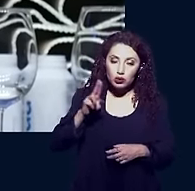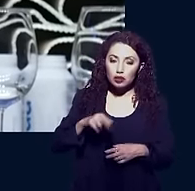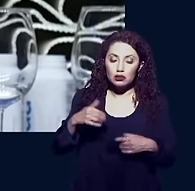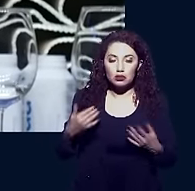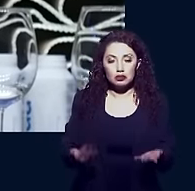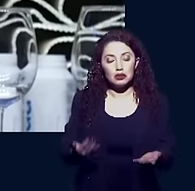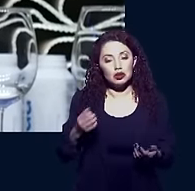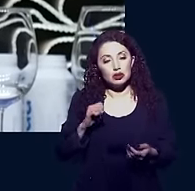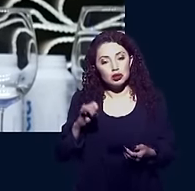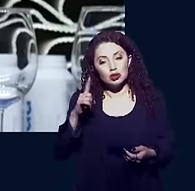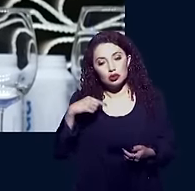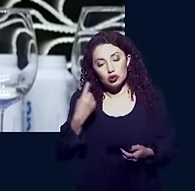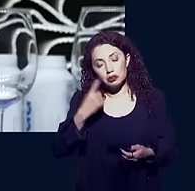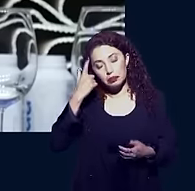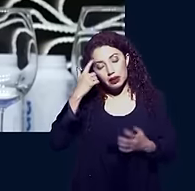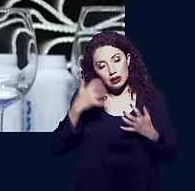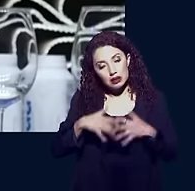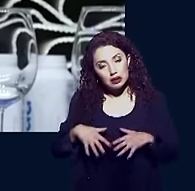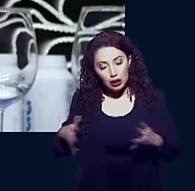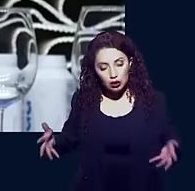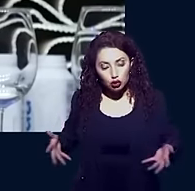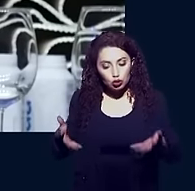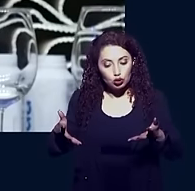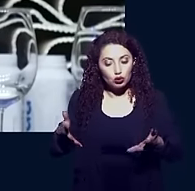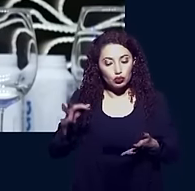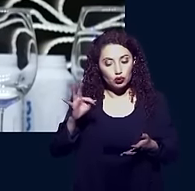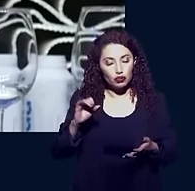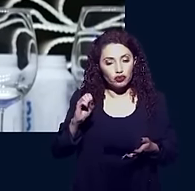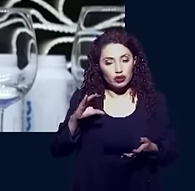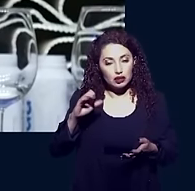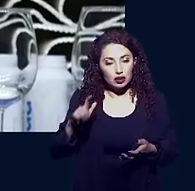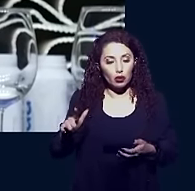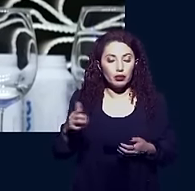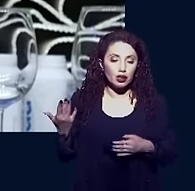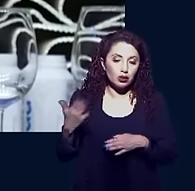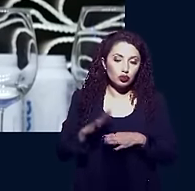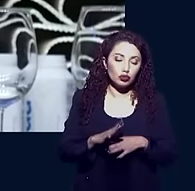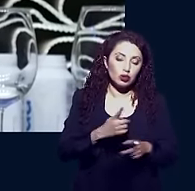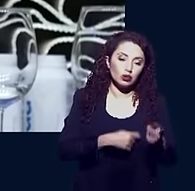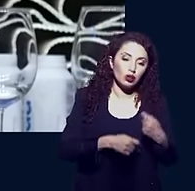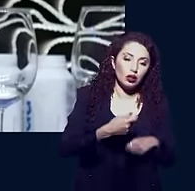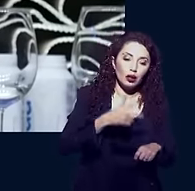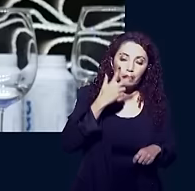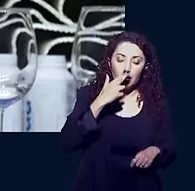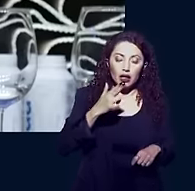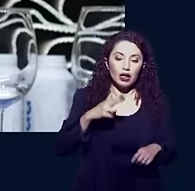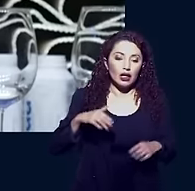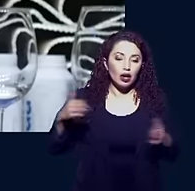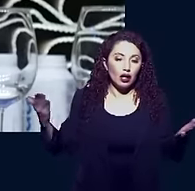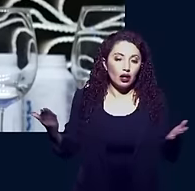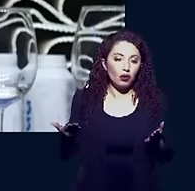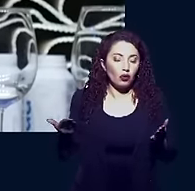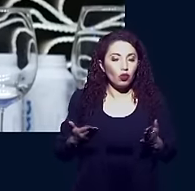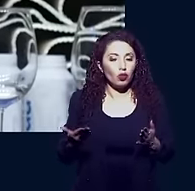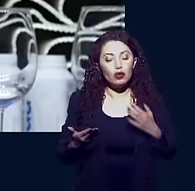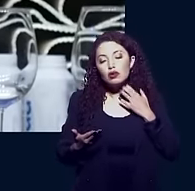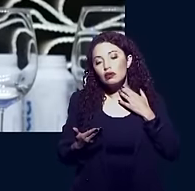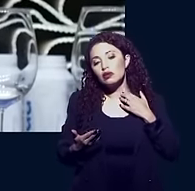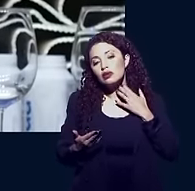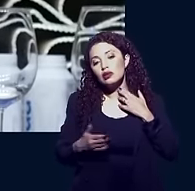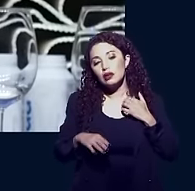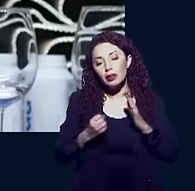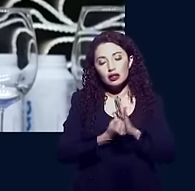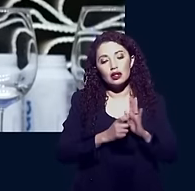o impacto da estímulo fiscal para bater na economia é como se ele estivesse batendo muito mais atrasado do que ele bateria se você fizesse o